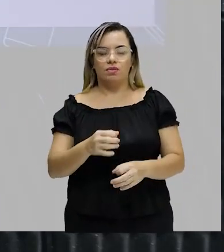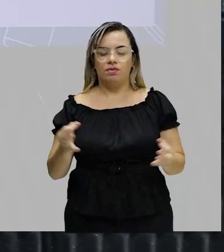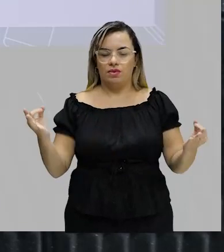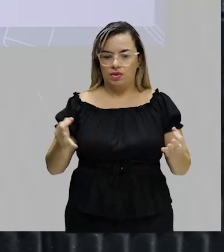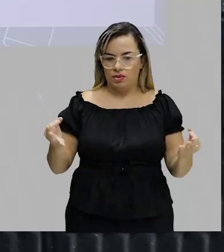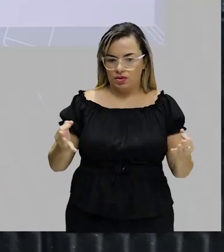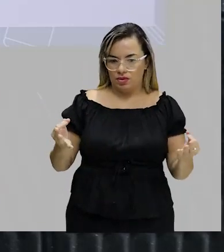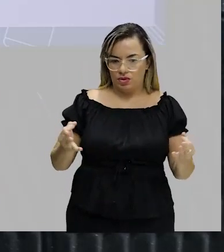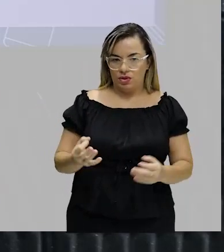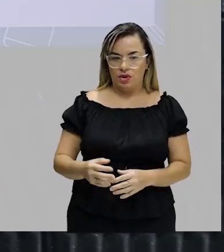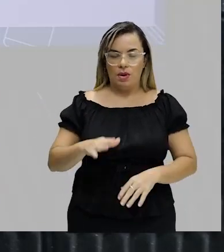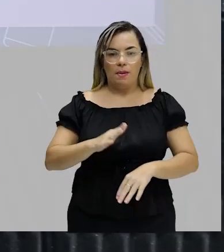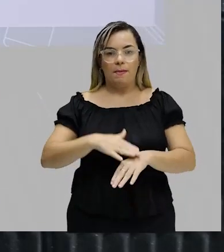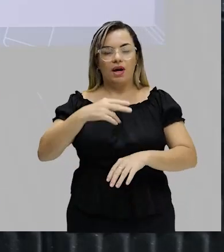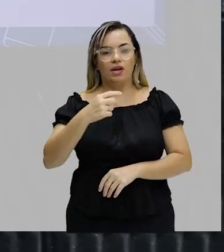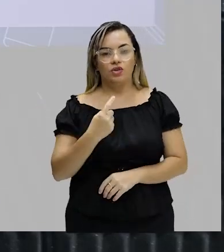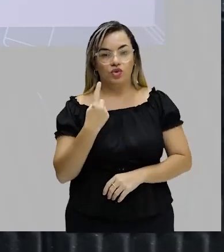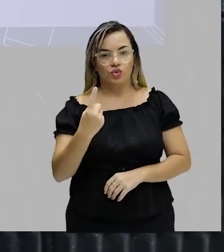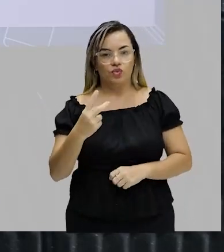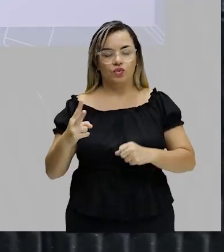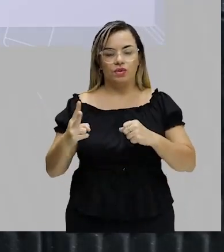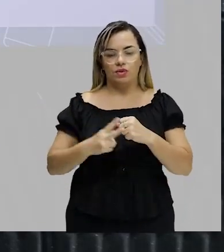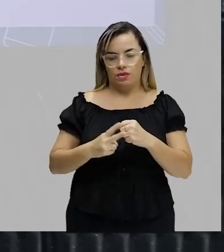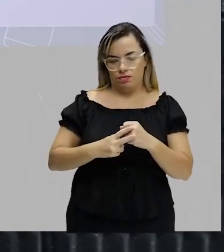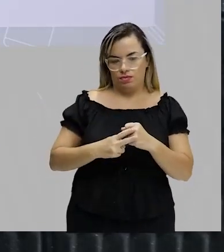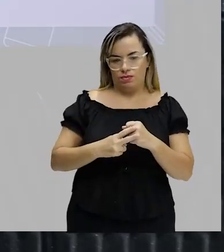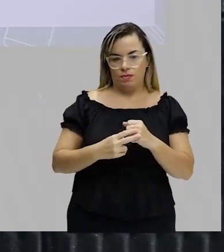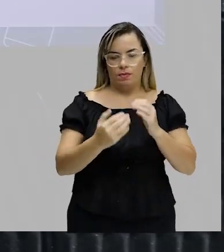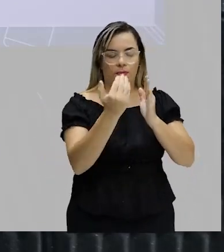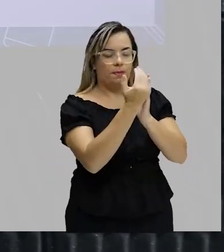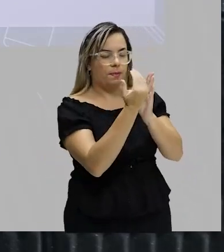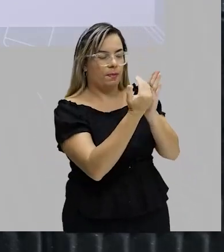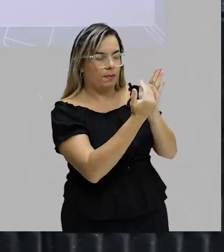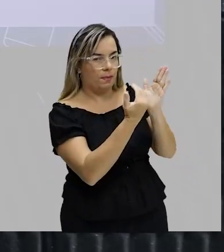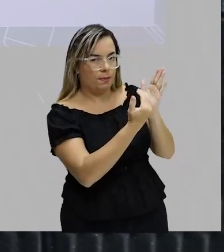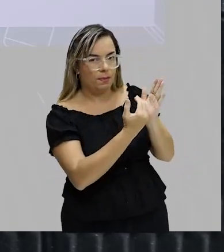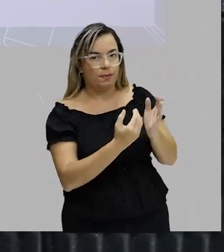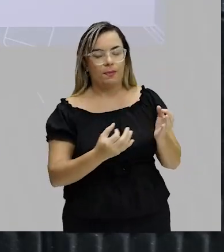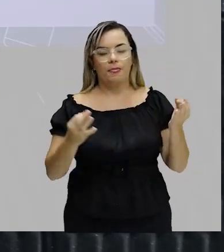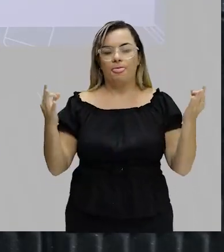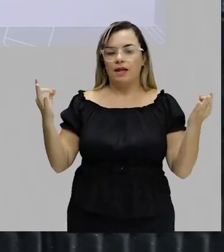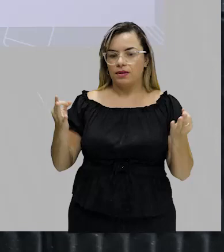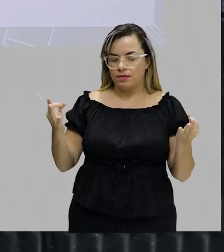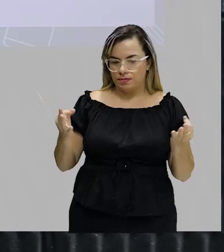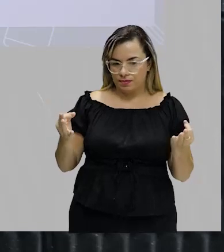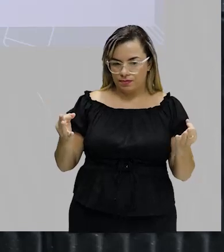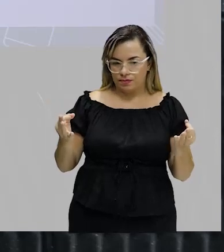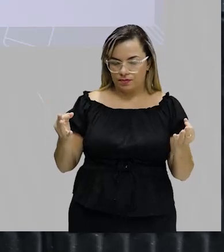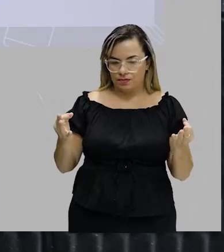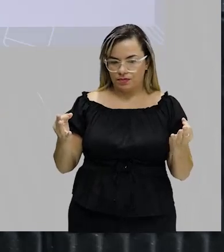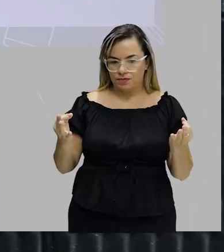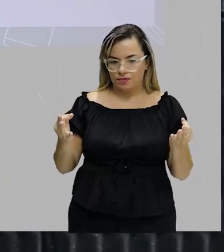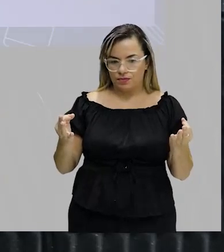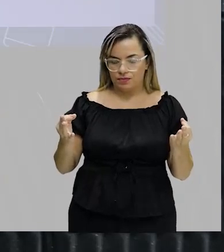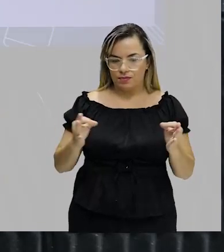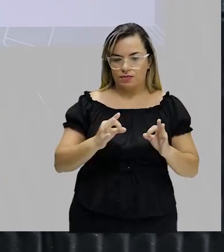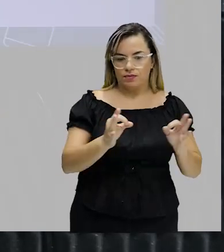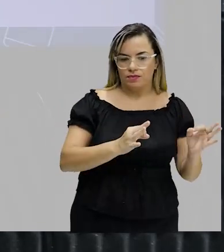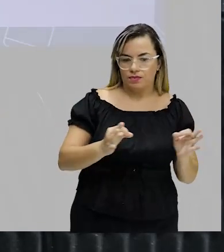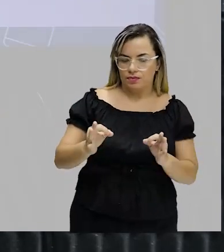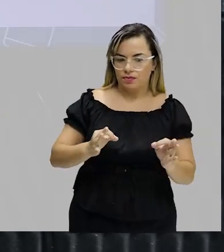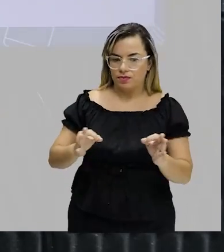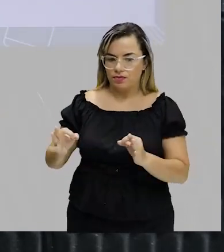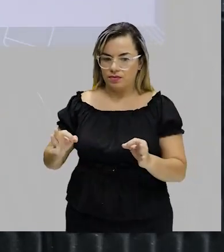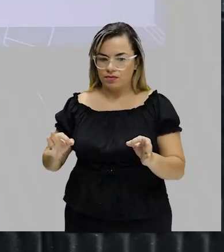sempre formados por mais de um verbo. Essa classificação de perfeito, ela entra naquela distribuição que a língua